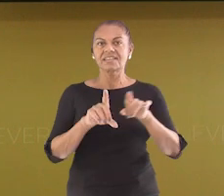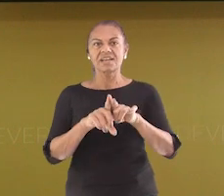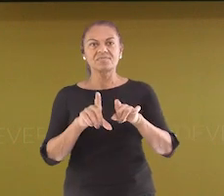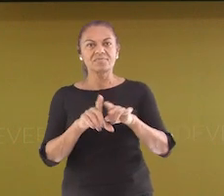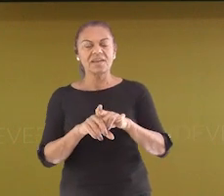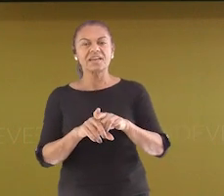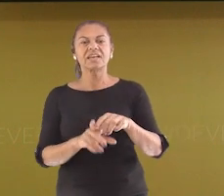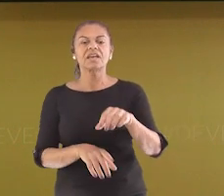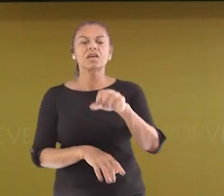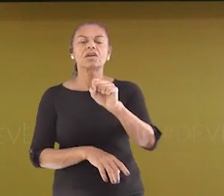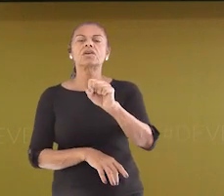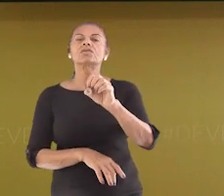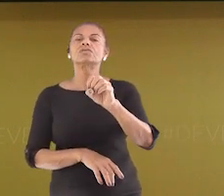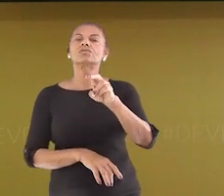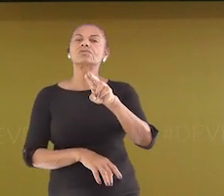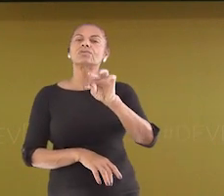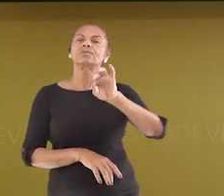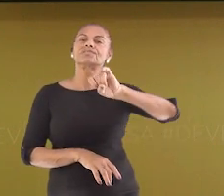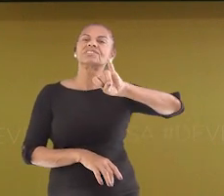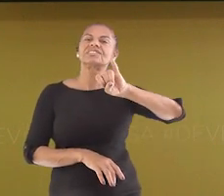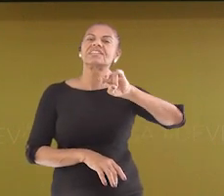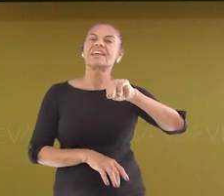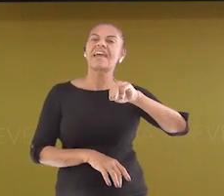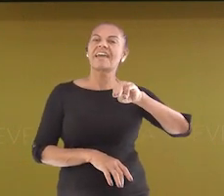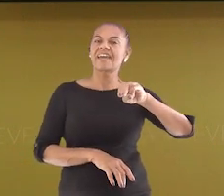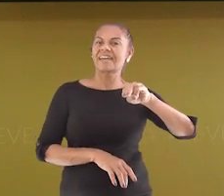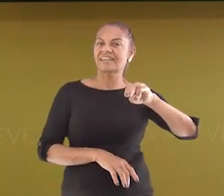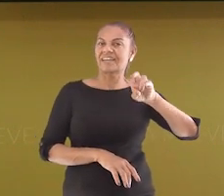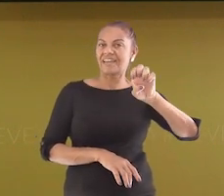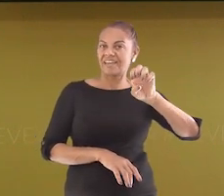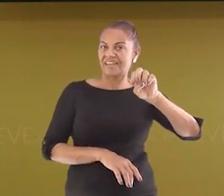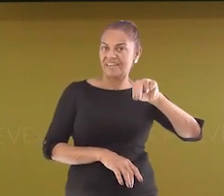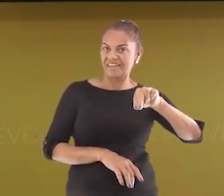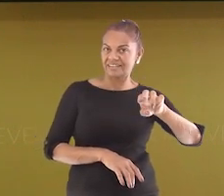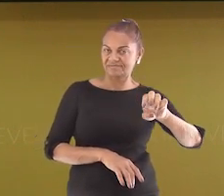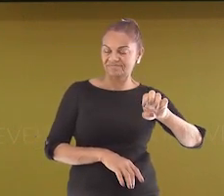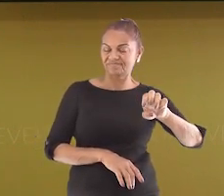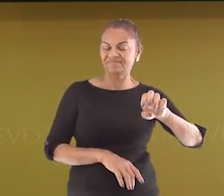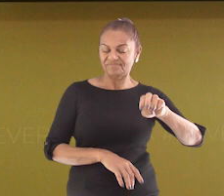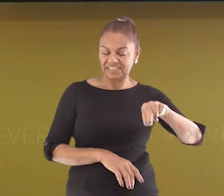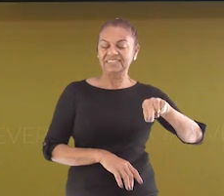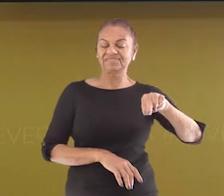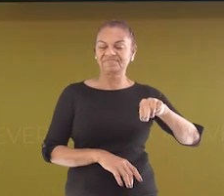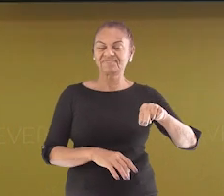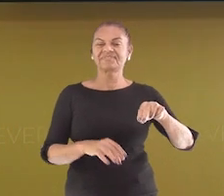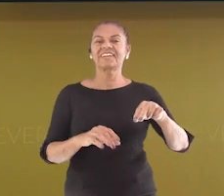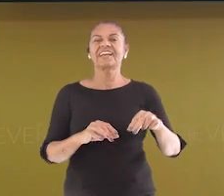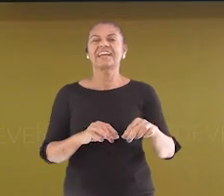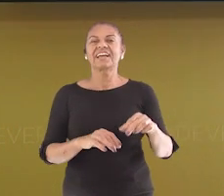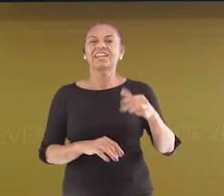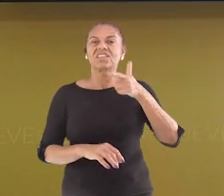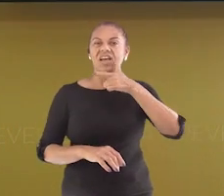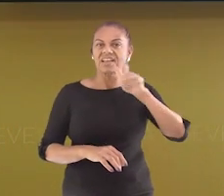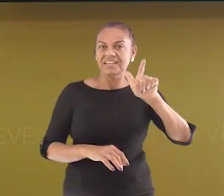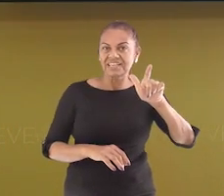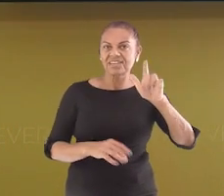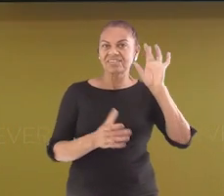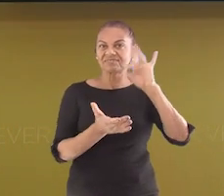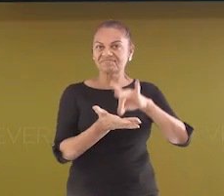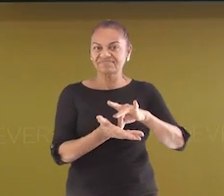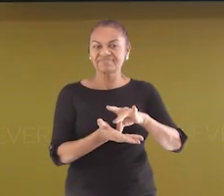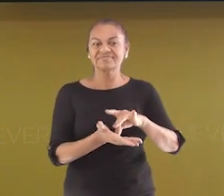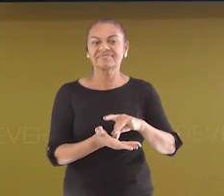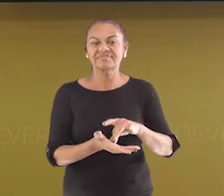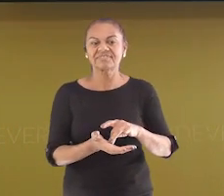origem francesa. Por muito tempo se falou omelette aqui. A palavra sutiã também tem